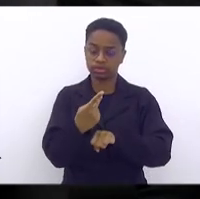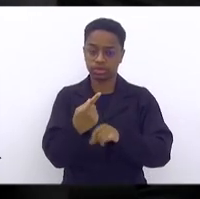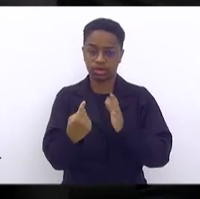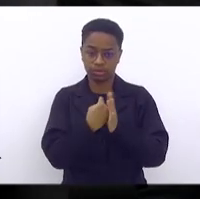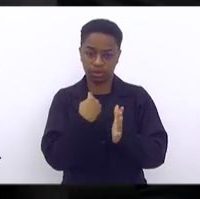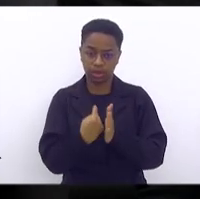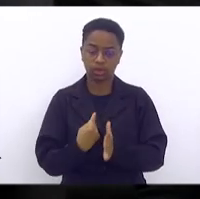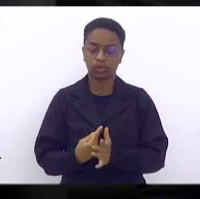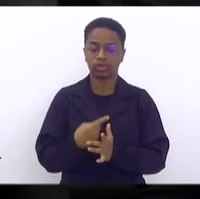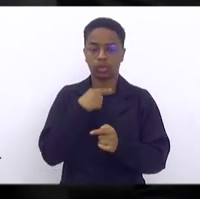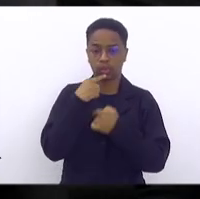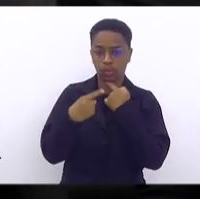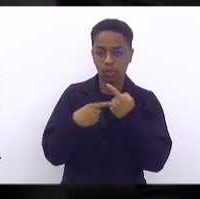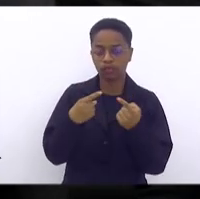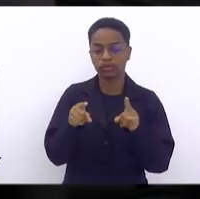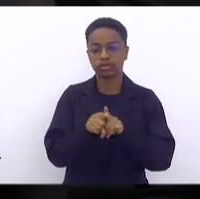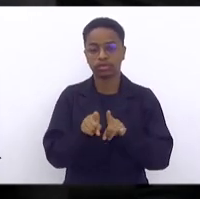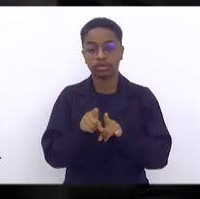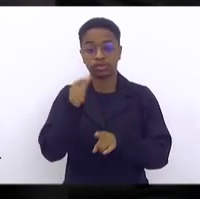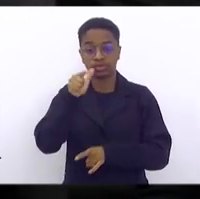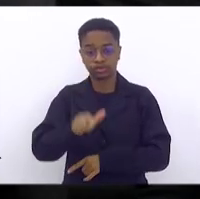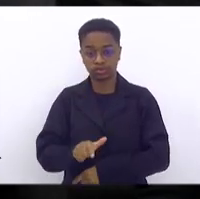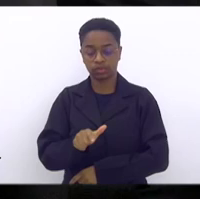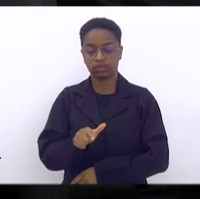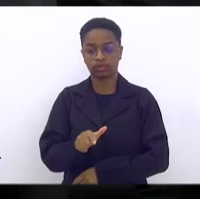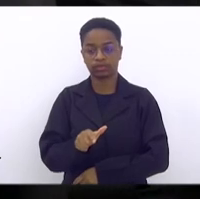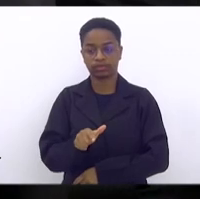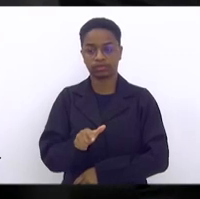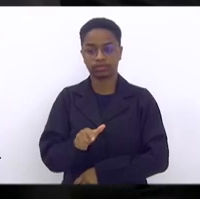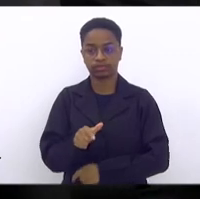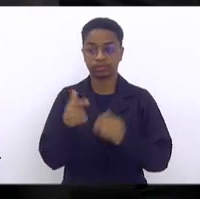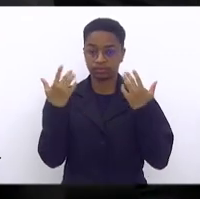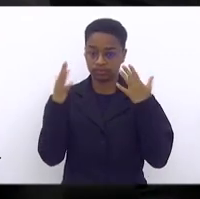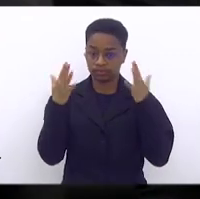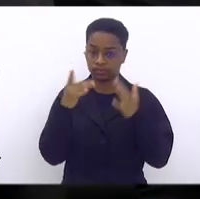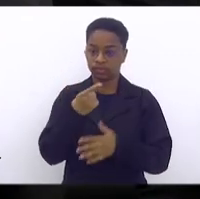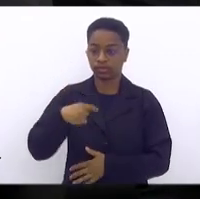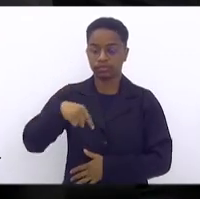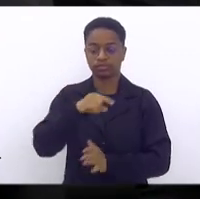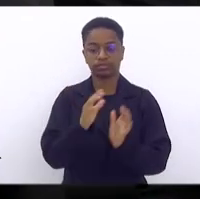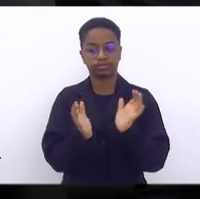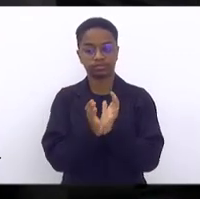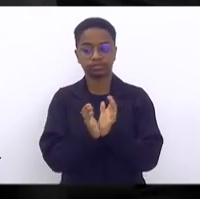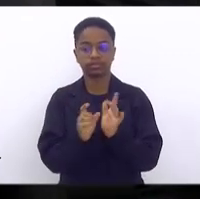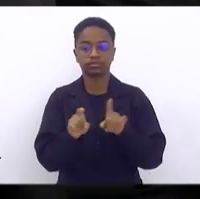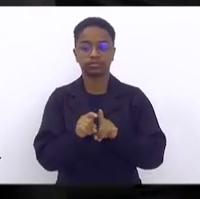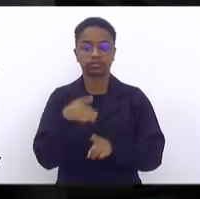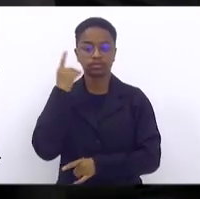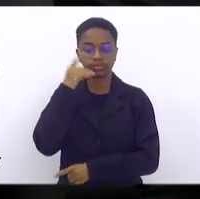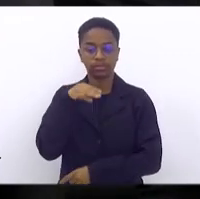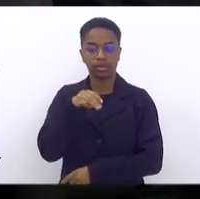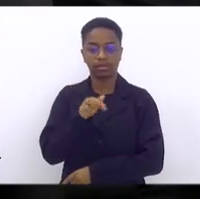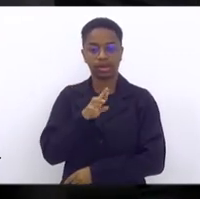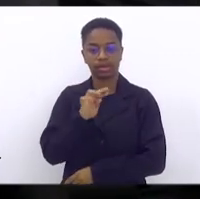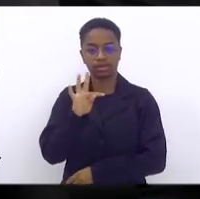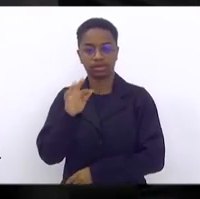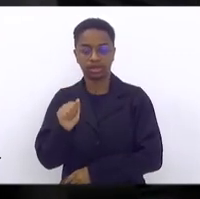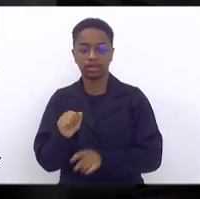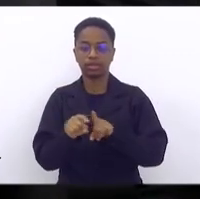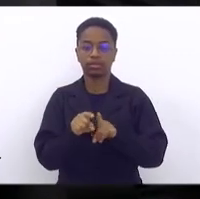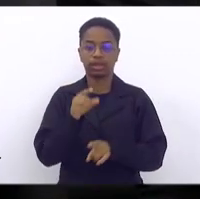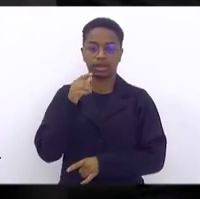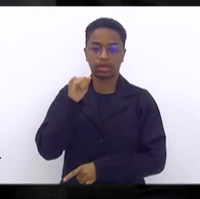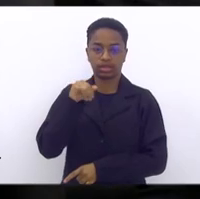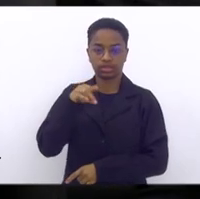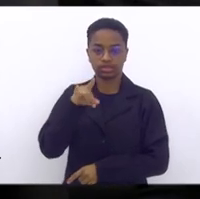enfim, e esclarecimentos, e, novamente, parabenizo aqui a comissão, né, a deputada Marta Rocha, a deputada Índia, Luiz